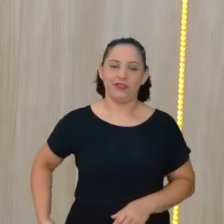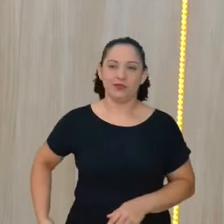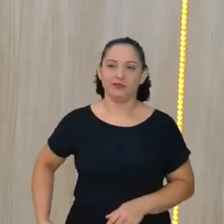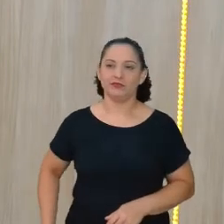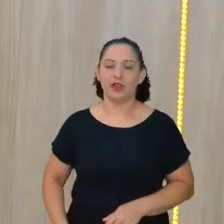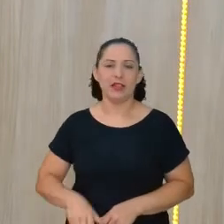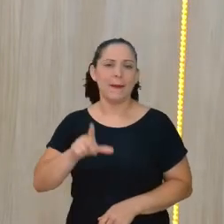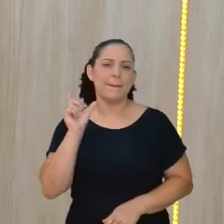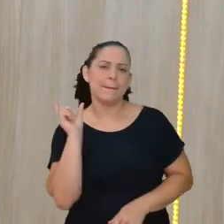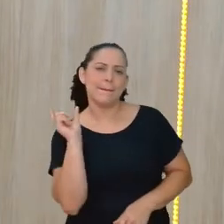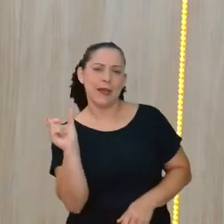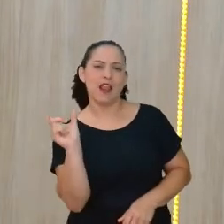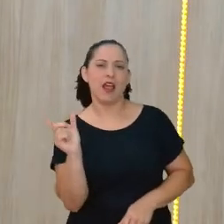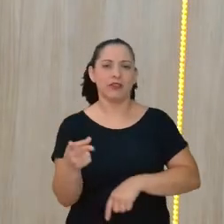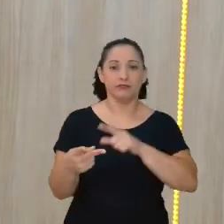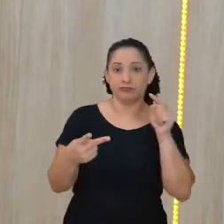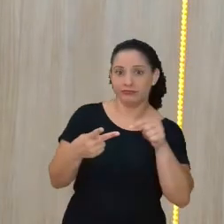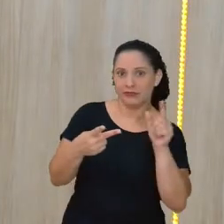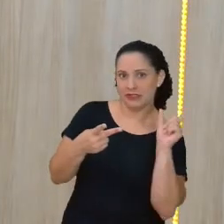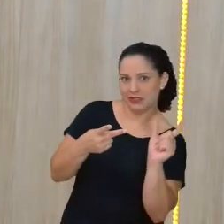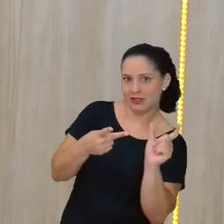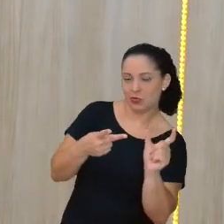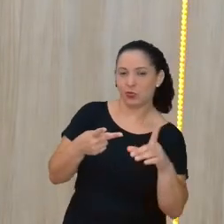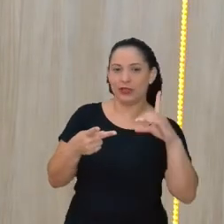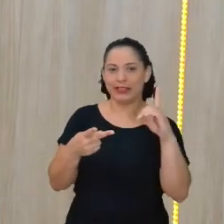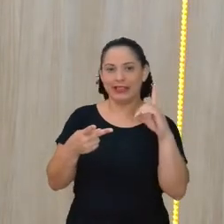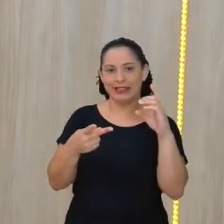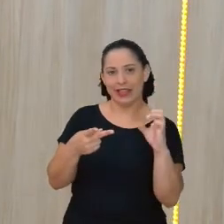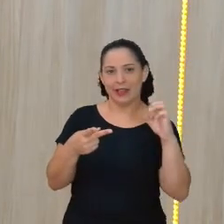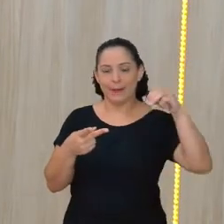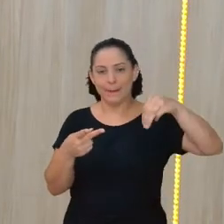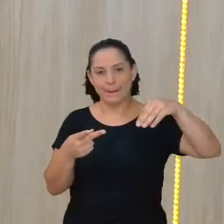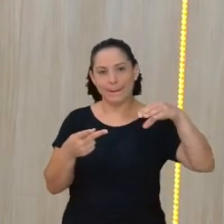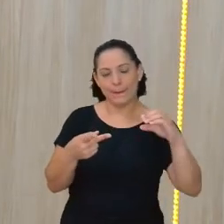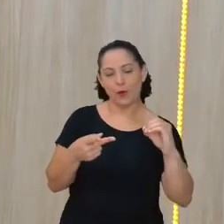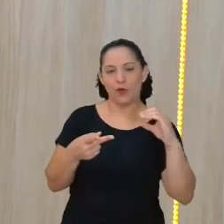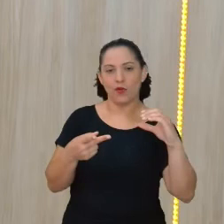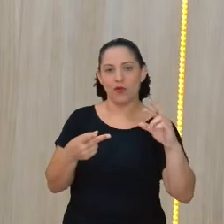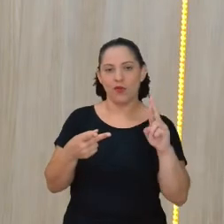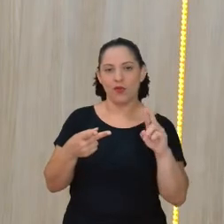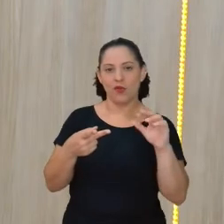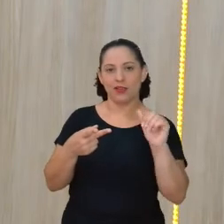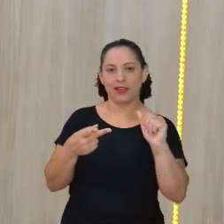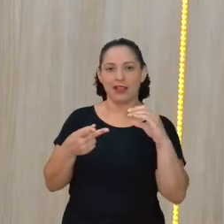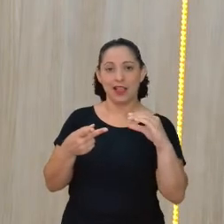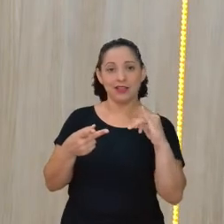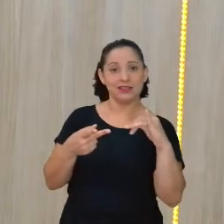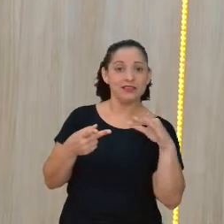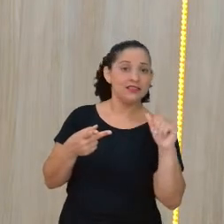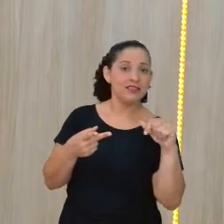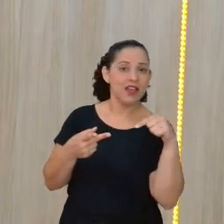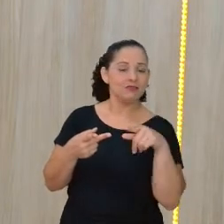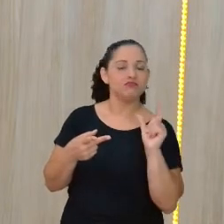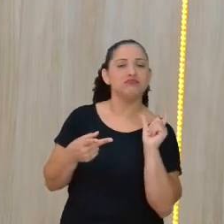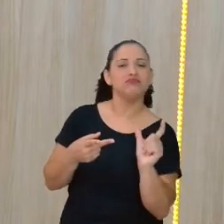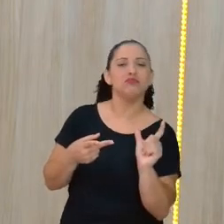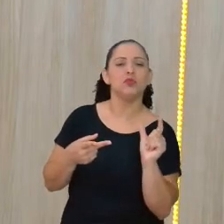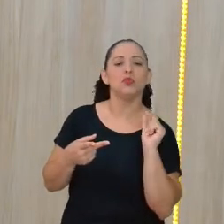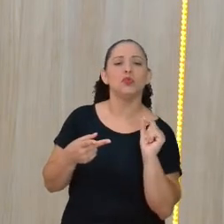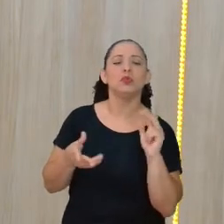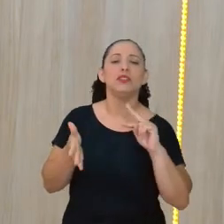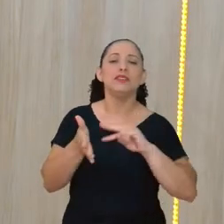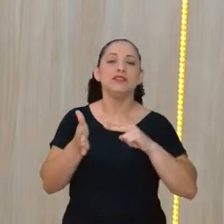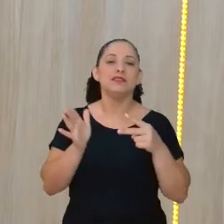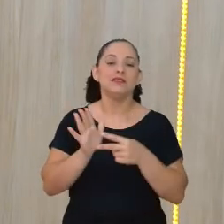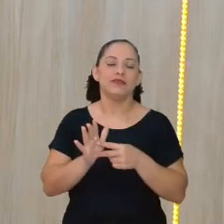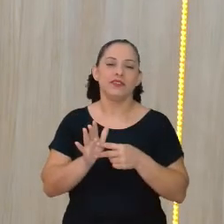palavra democracia? Eu gosto muito de trazer para vocês a origem da palavra. Por quê?